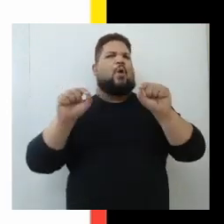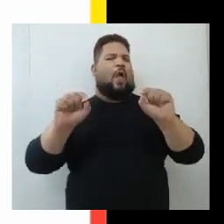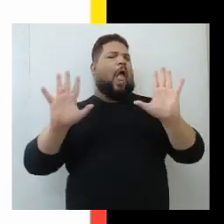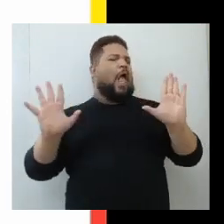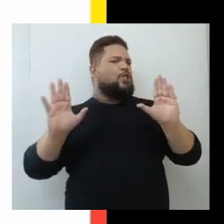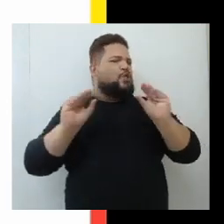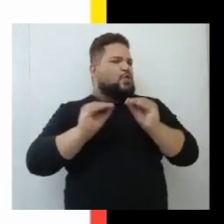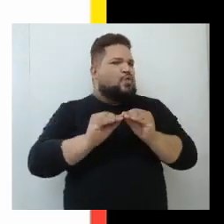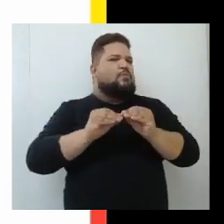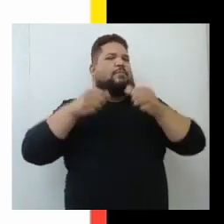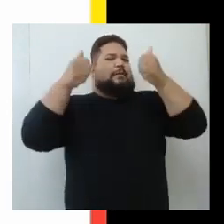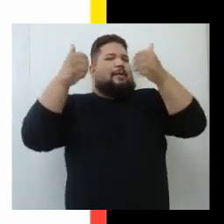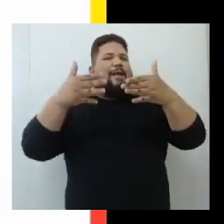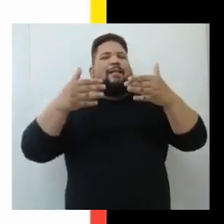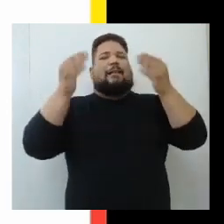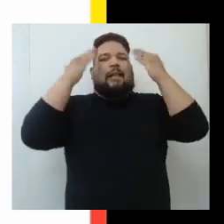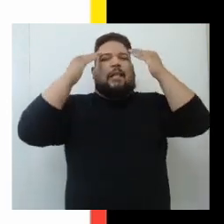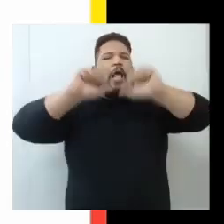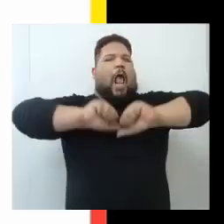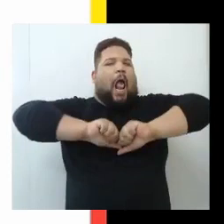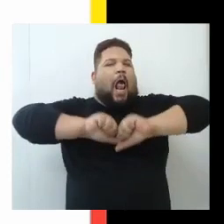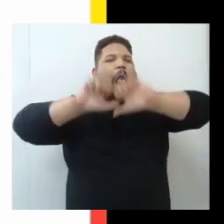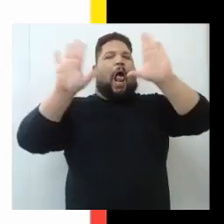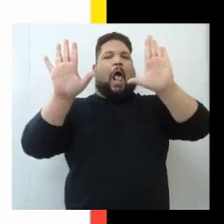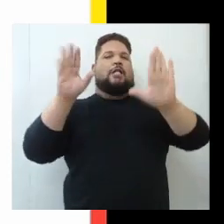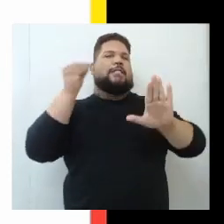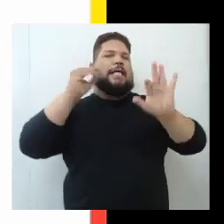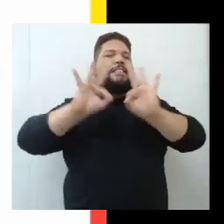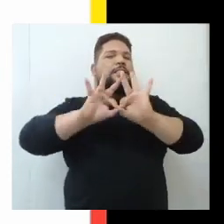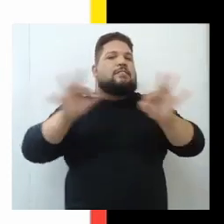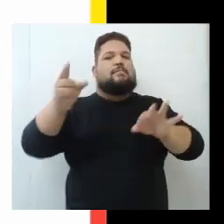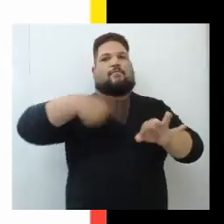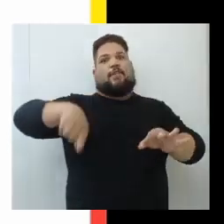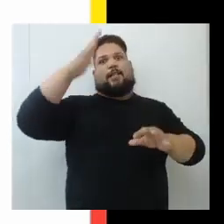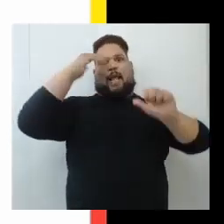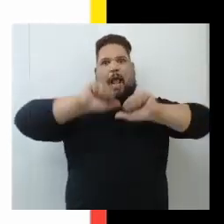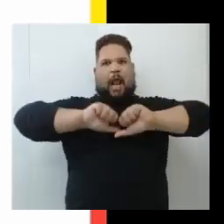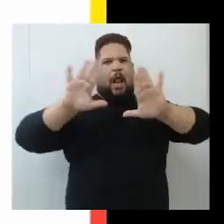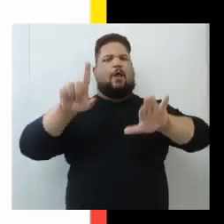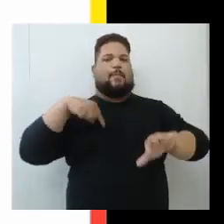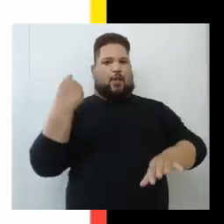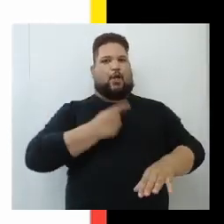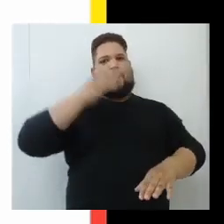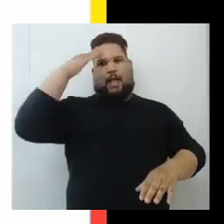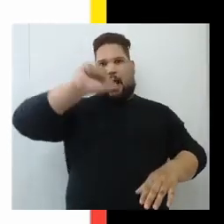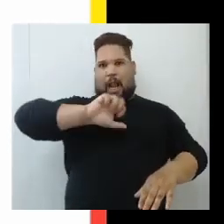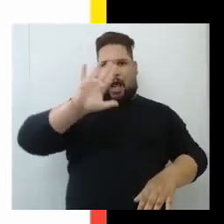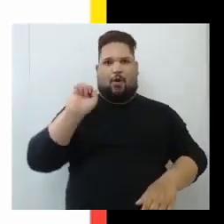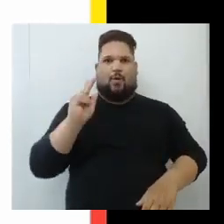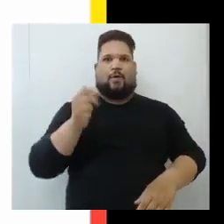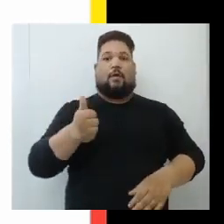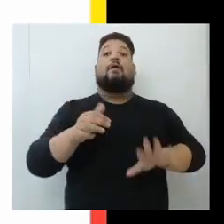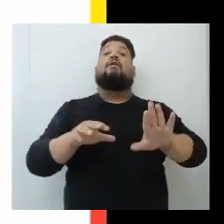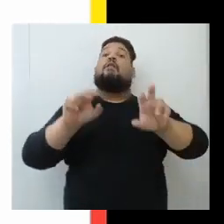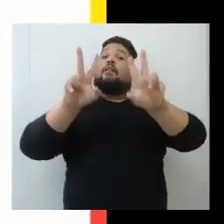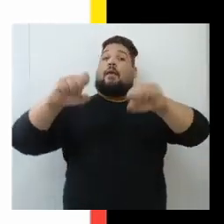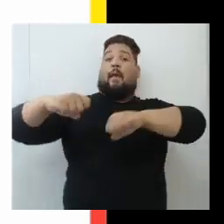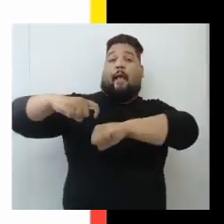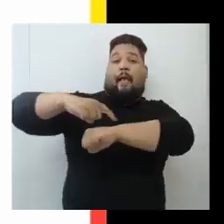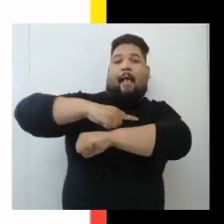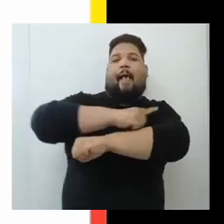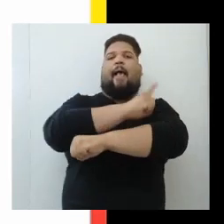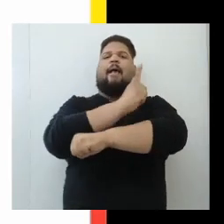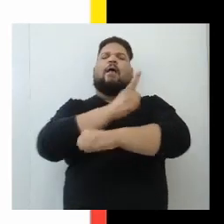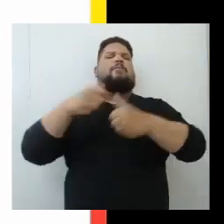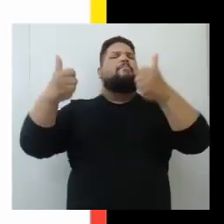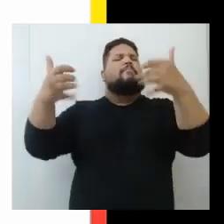resumir. Vamos deixar mais claro. Vamos deixar mais simples para você. Para todos nós, na verdade. Então, ó, a teoria evolucionista,